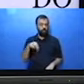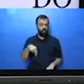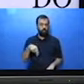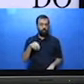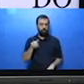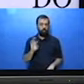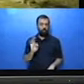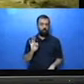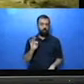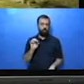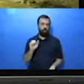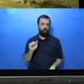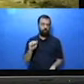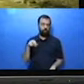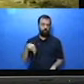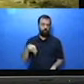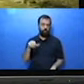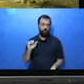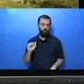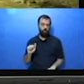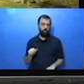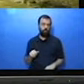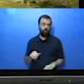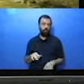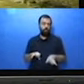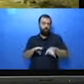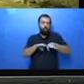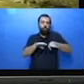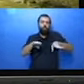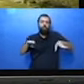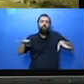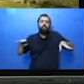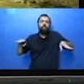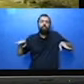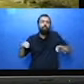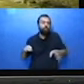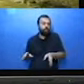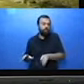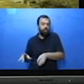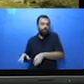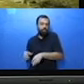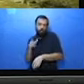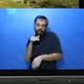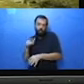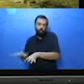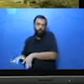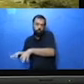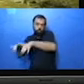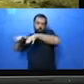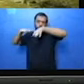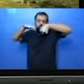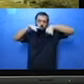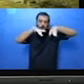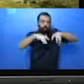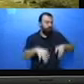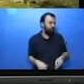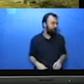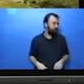do mundo. Planície do Pantanal. Então, essa região aí, na época